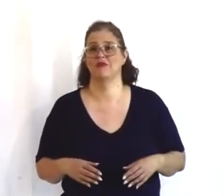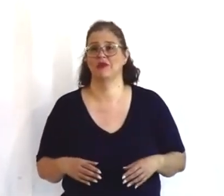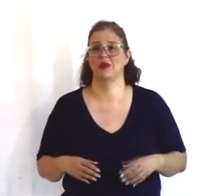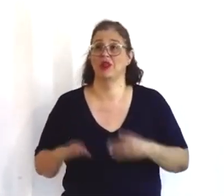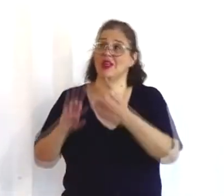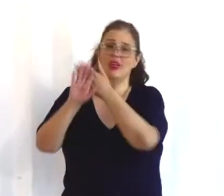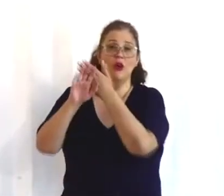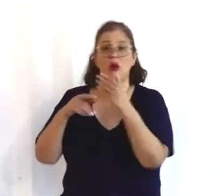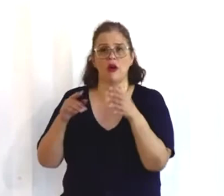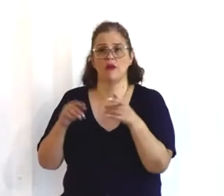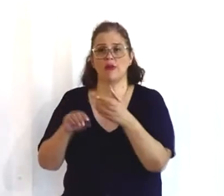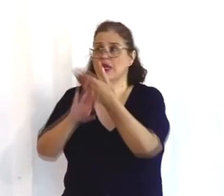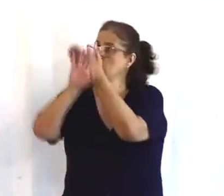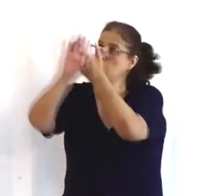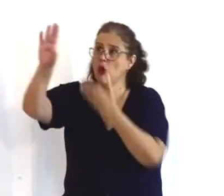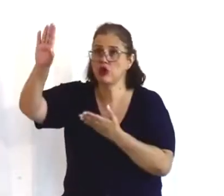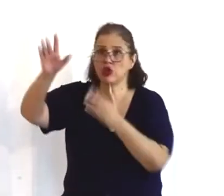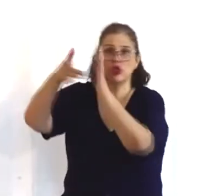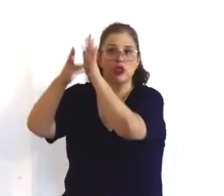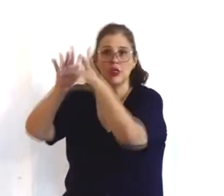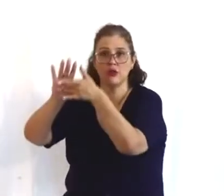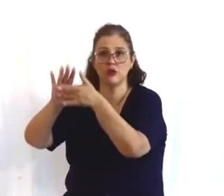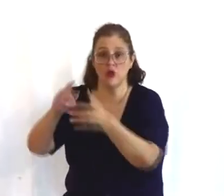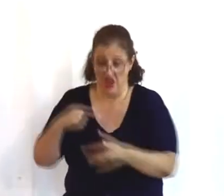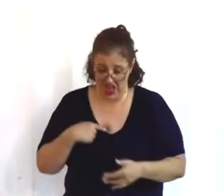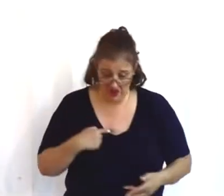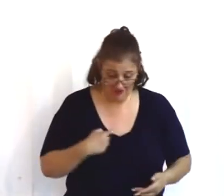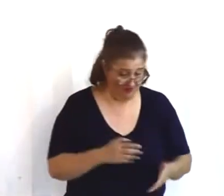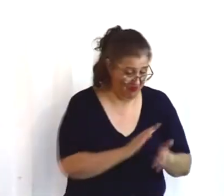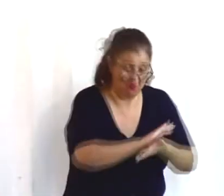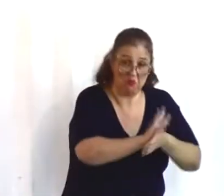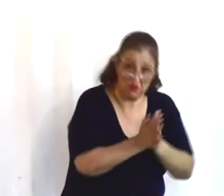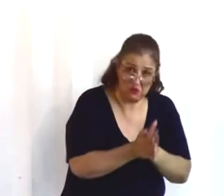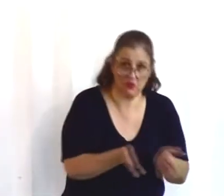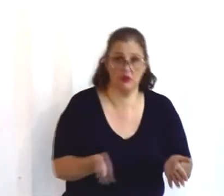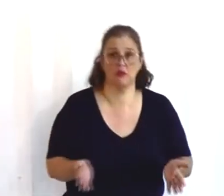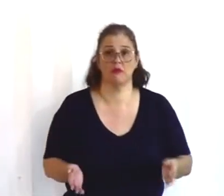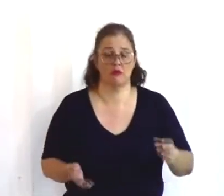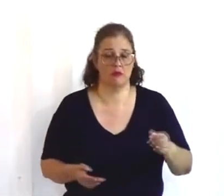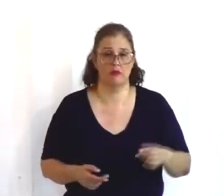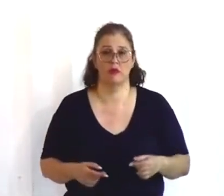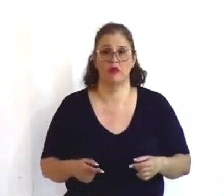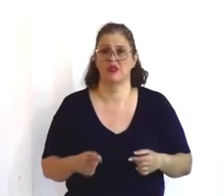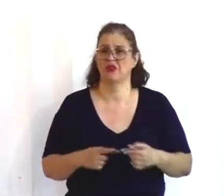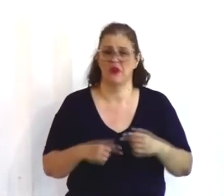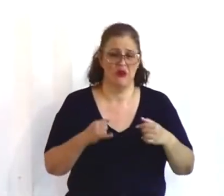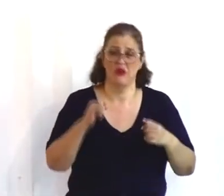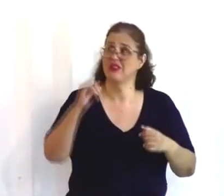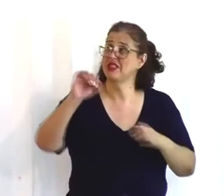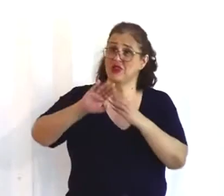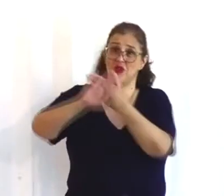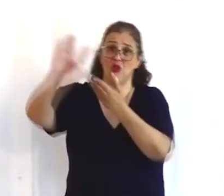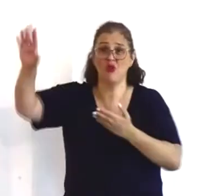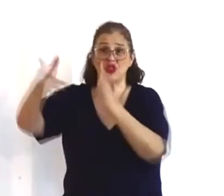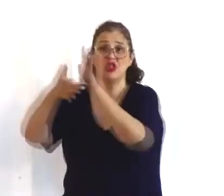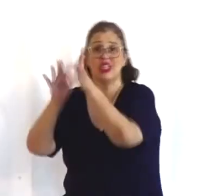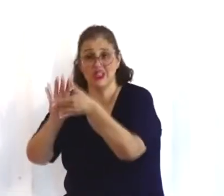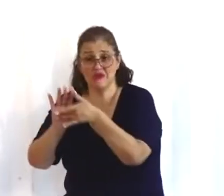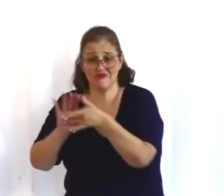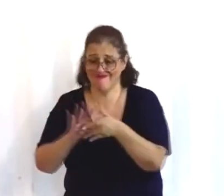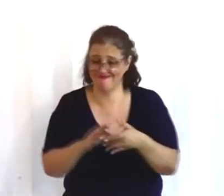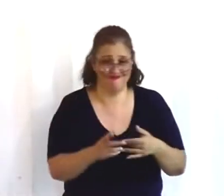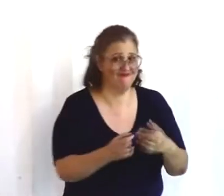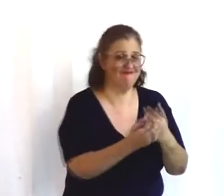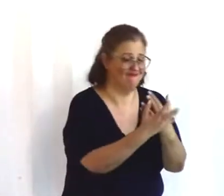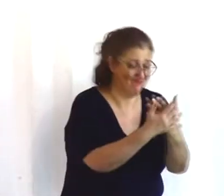eu não sou nada, sem Cristo eu estou perdido, sem Cristo o que me resta é a ira do Senhor,